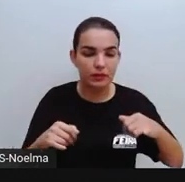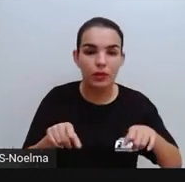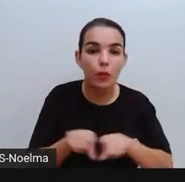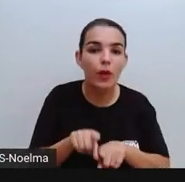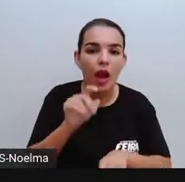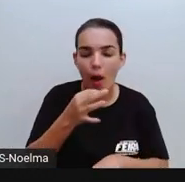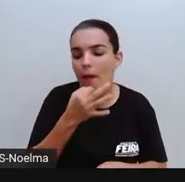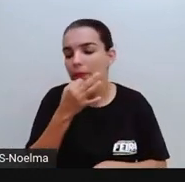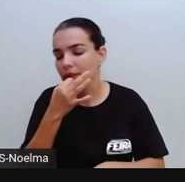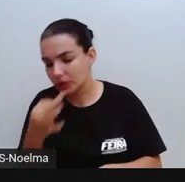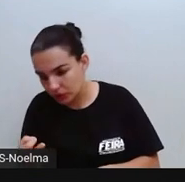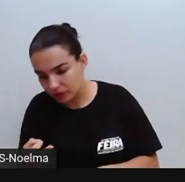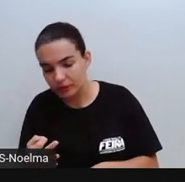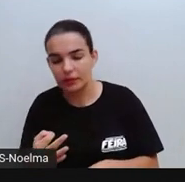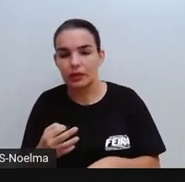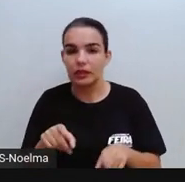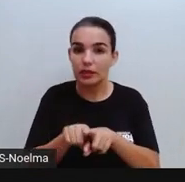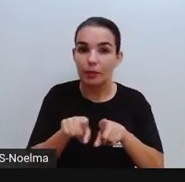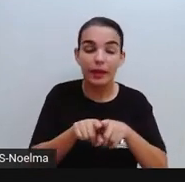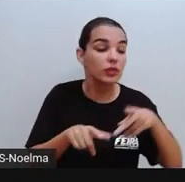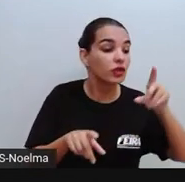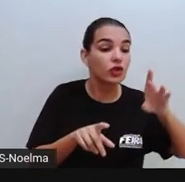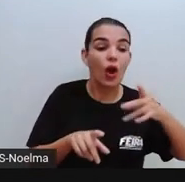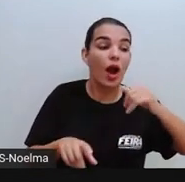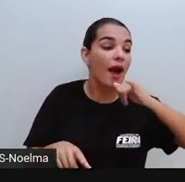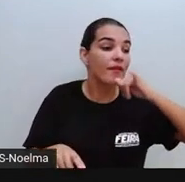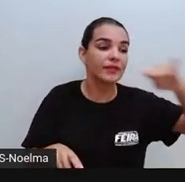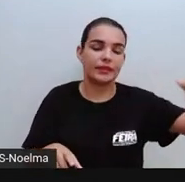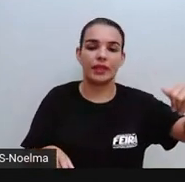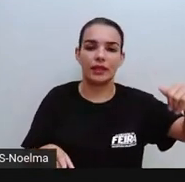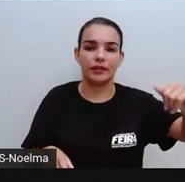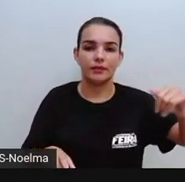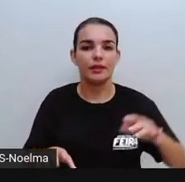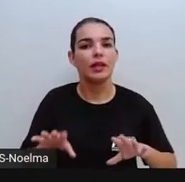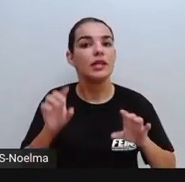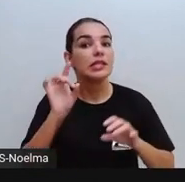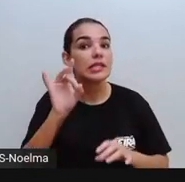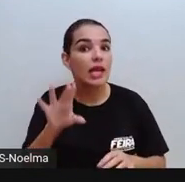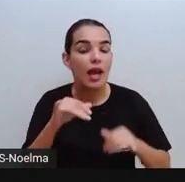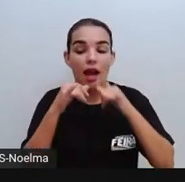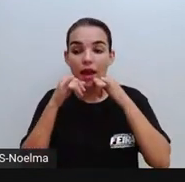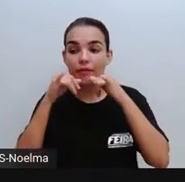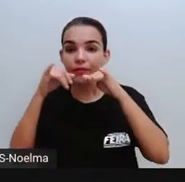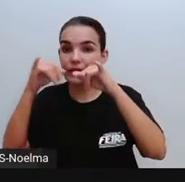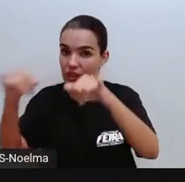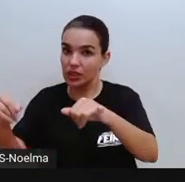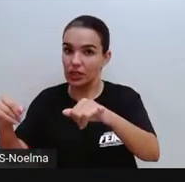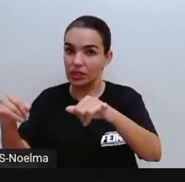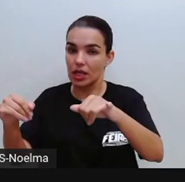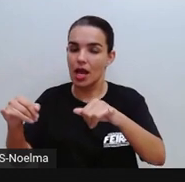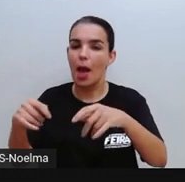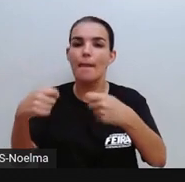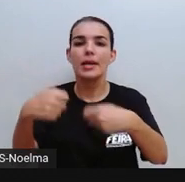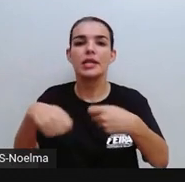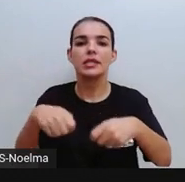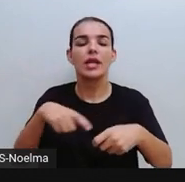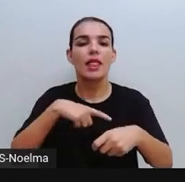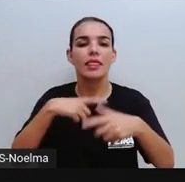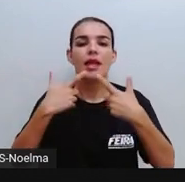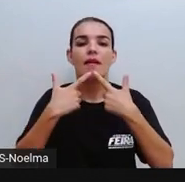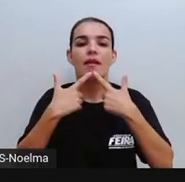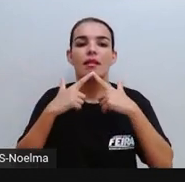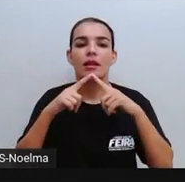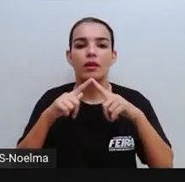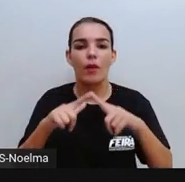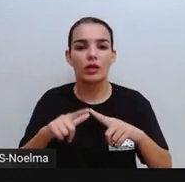noticioso então quando está falando das notícias né noticiosas Eu preciso usar uma linguagem